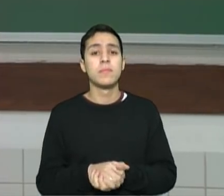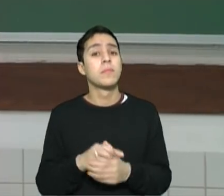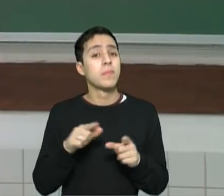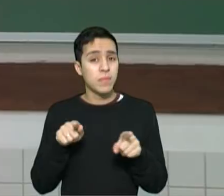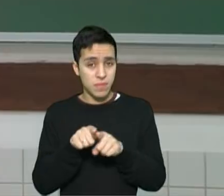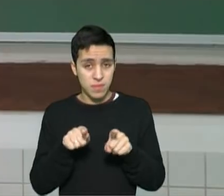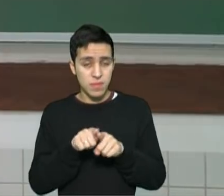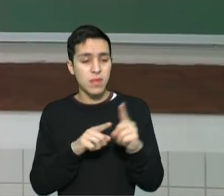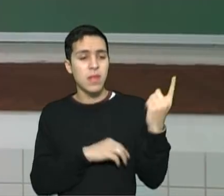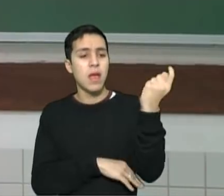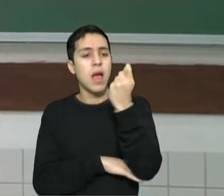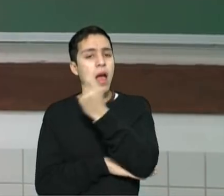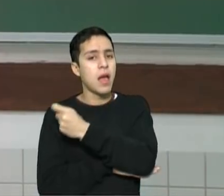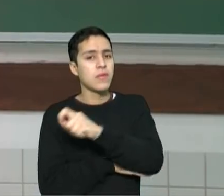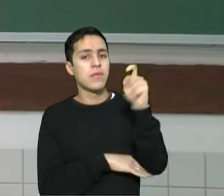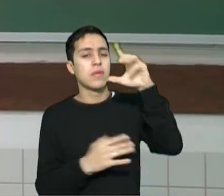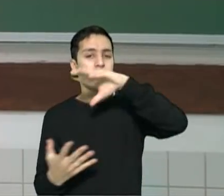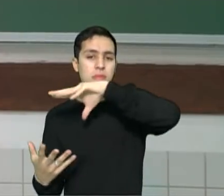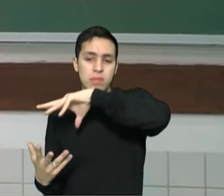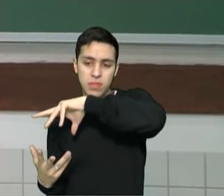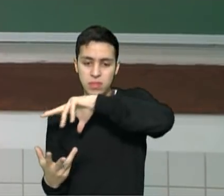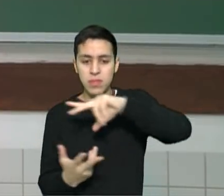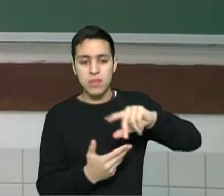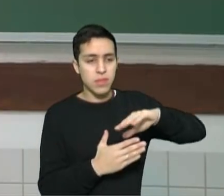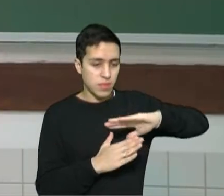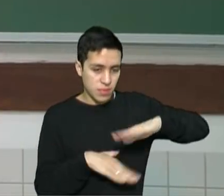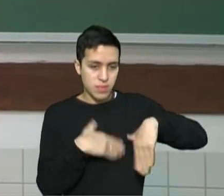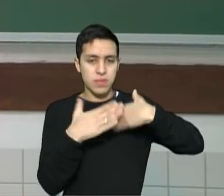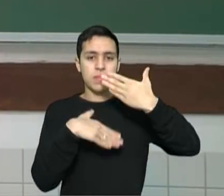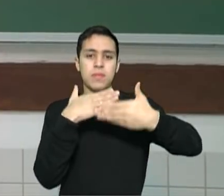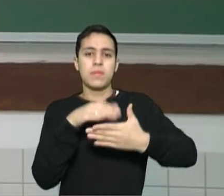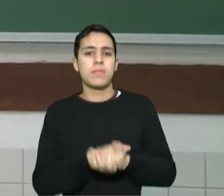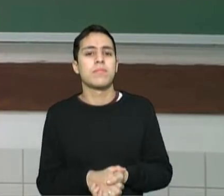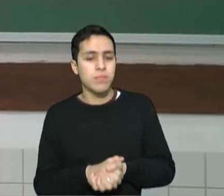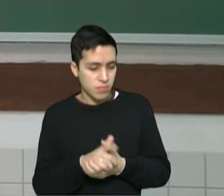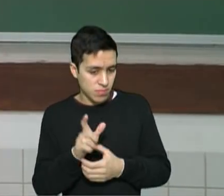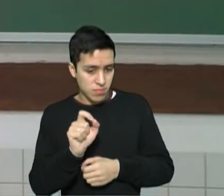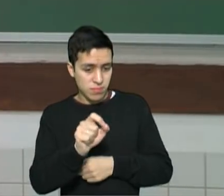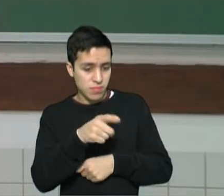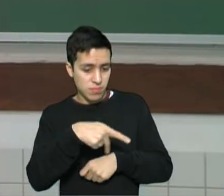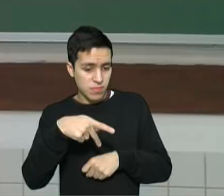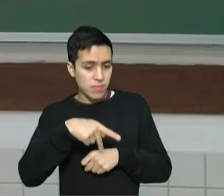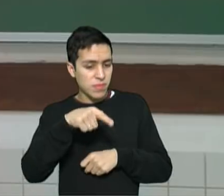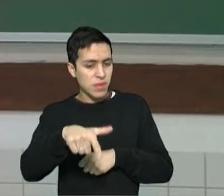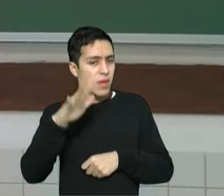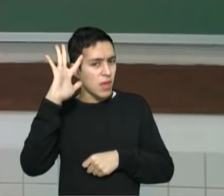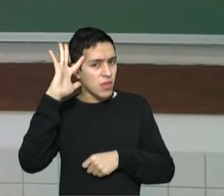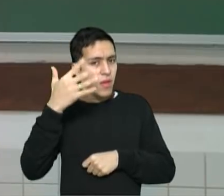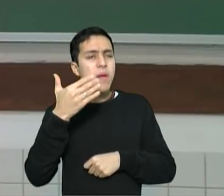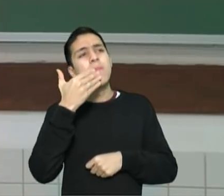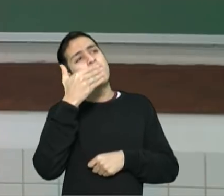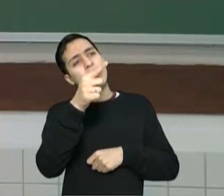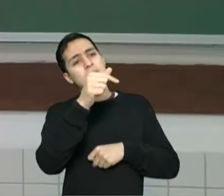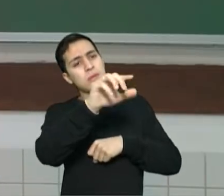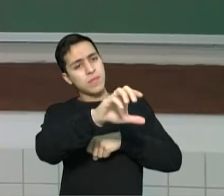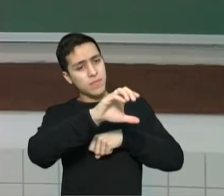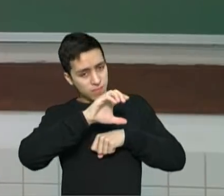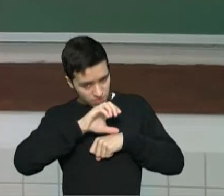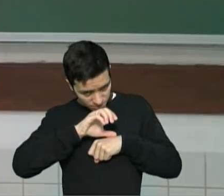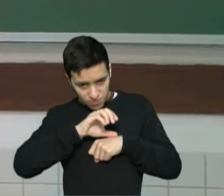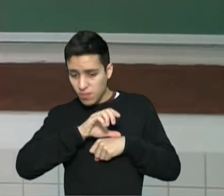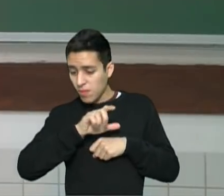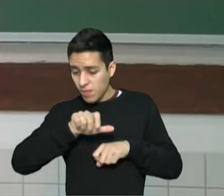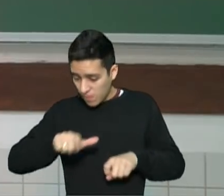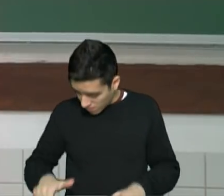uma associação internacional ao desenvolvimento, em que um país resolve pedir reservas monetárias